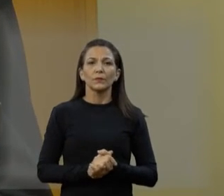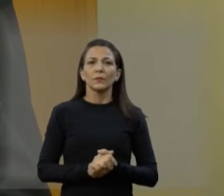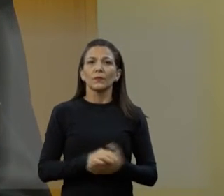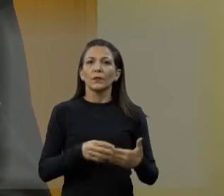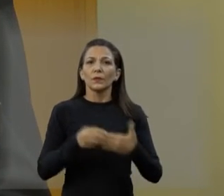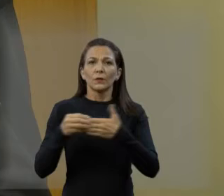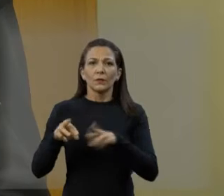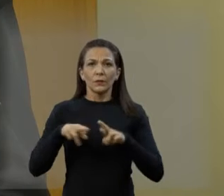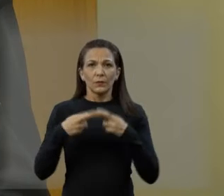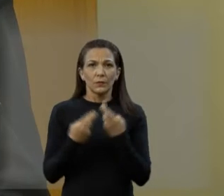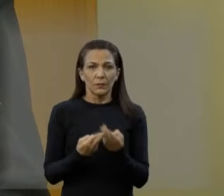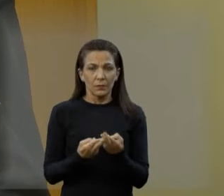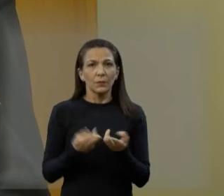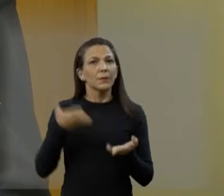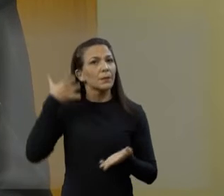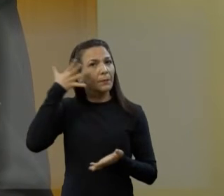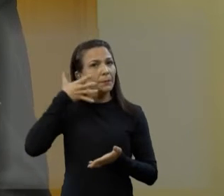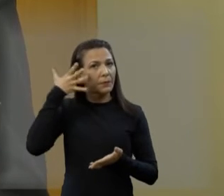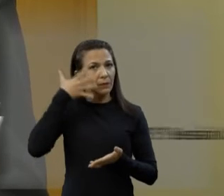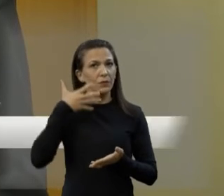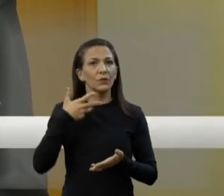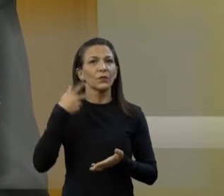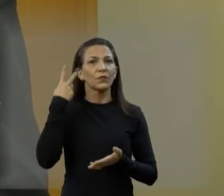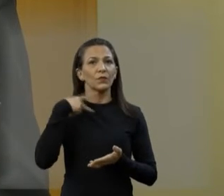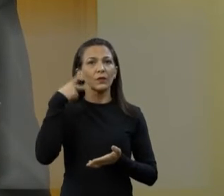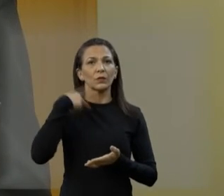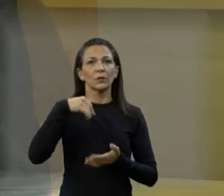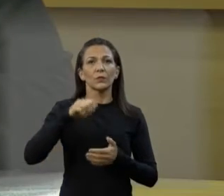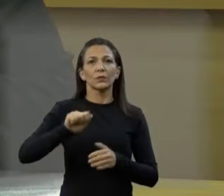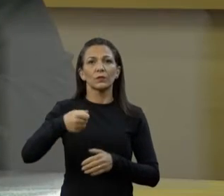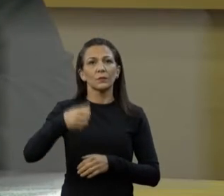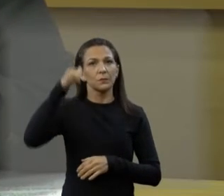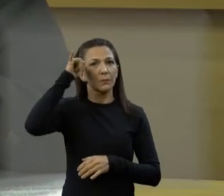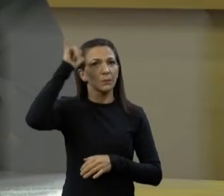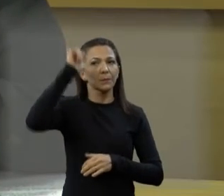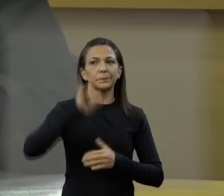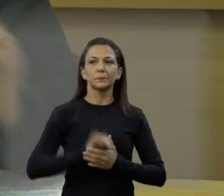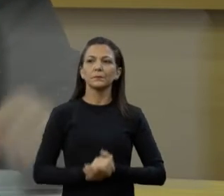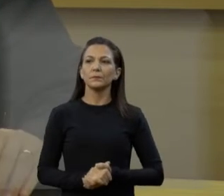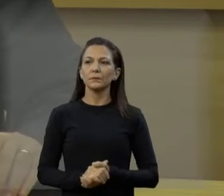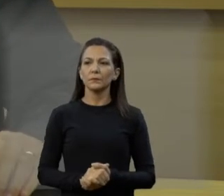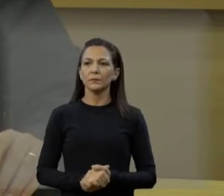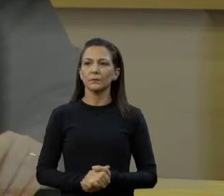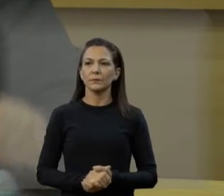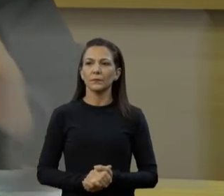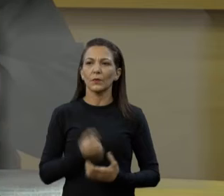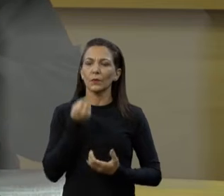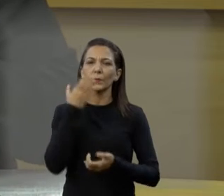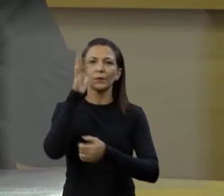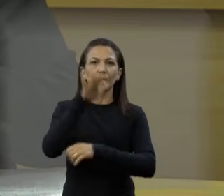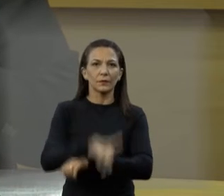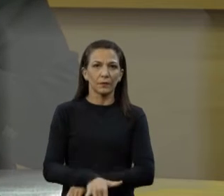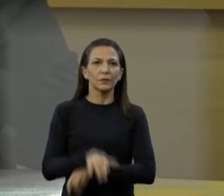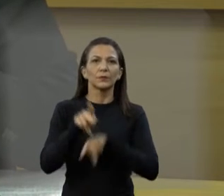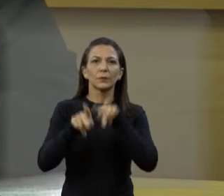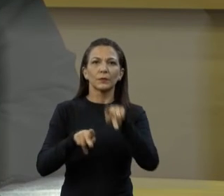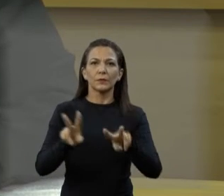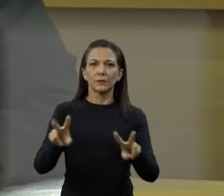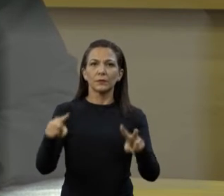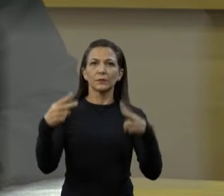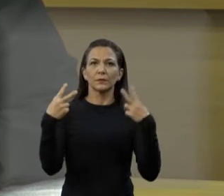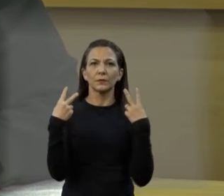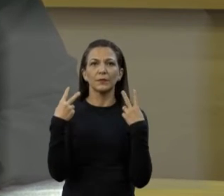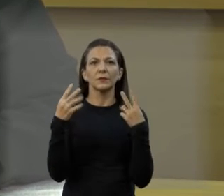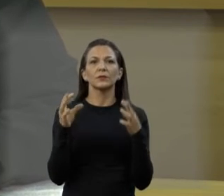palavra o presidente da Câmara Municipal de Araraquara Vereador Aloísio Boi Oi boa tarde população quiser